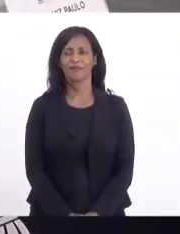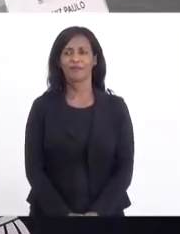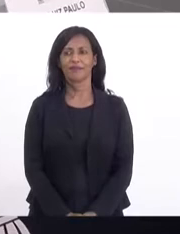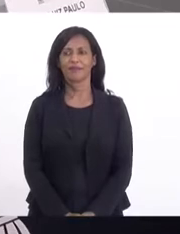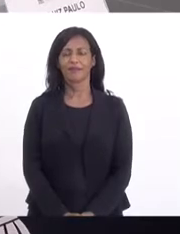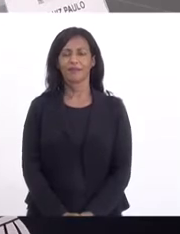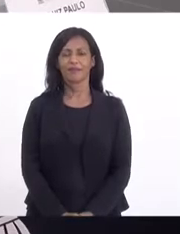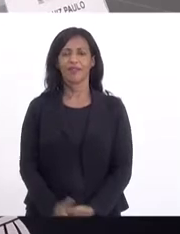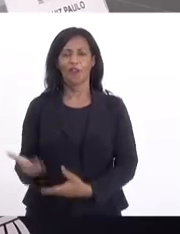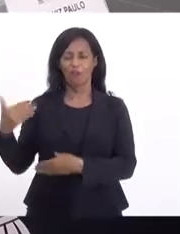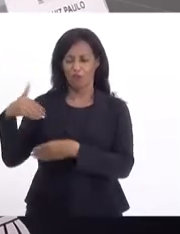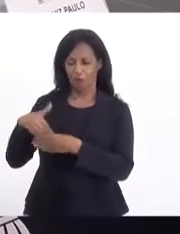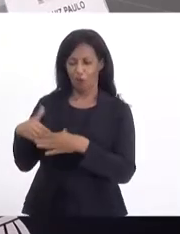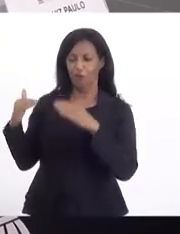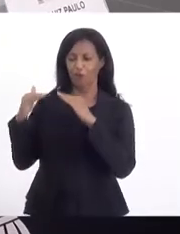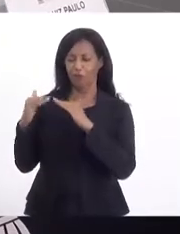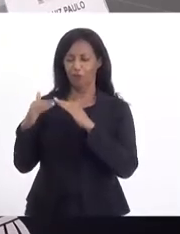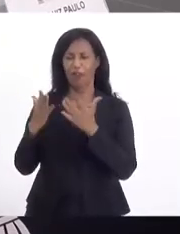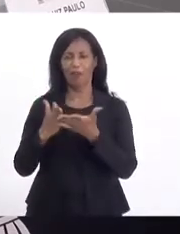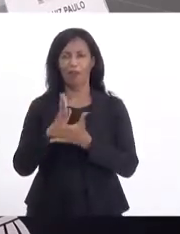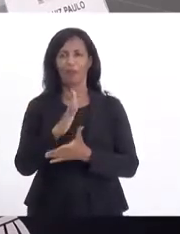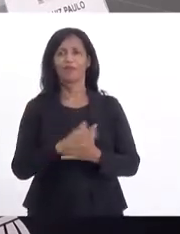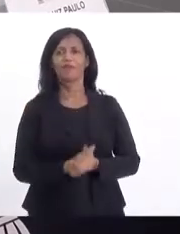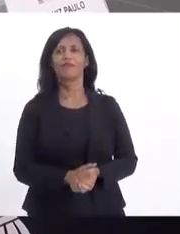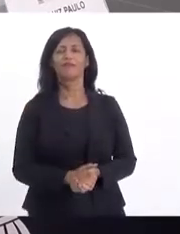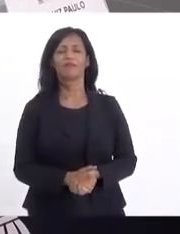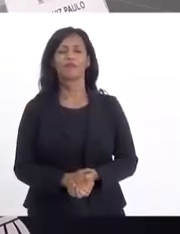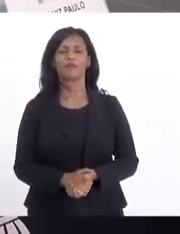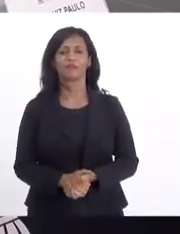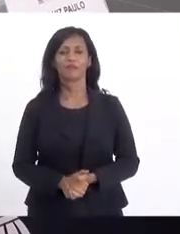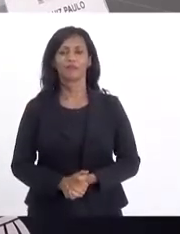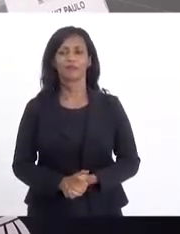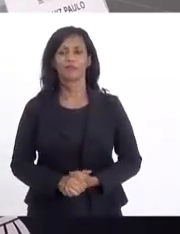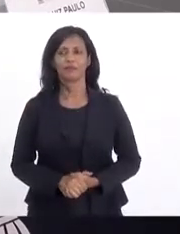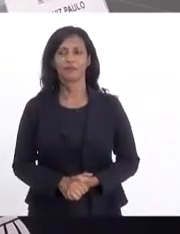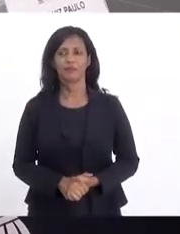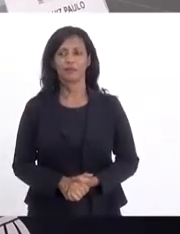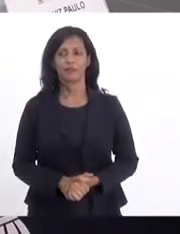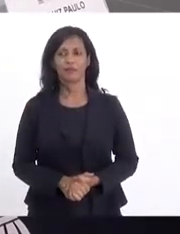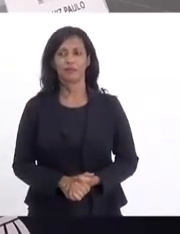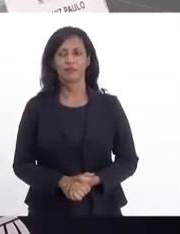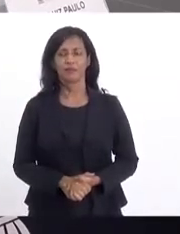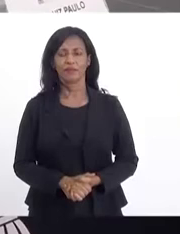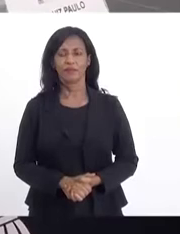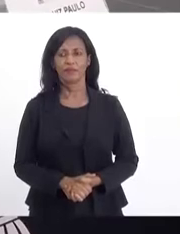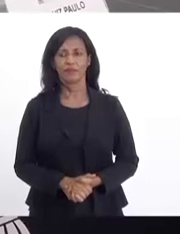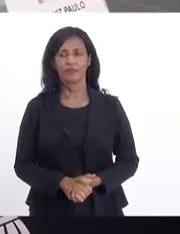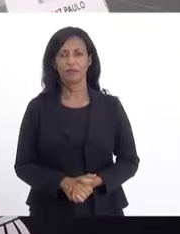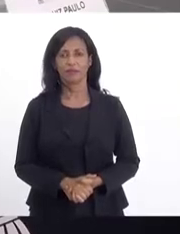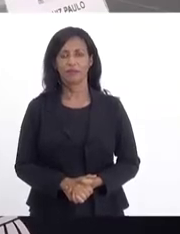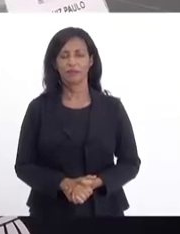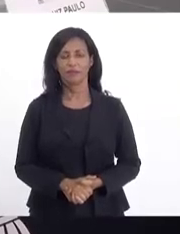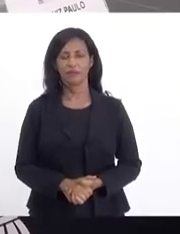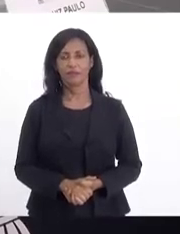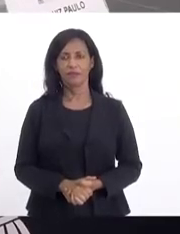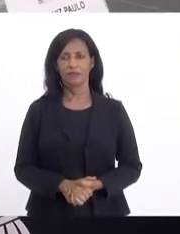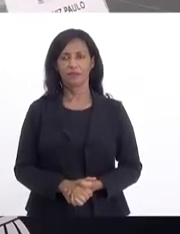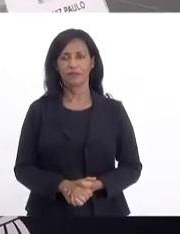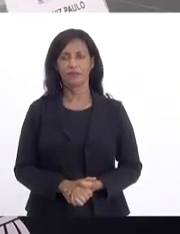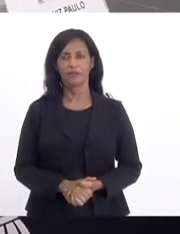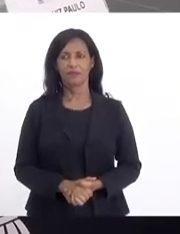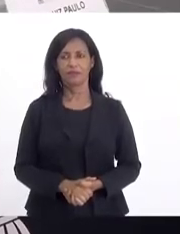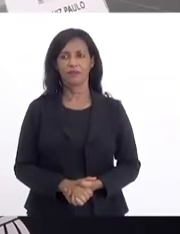voto favorável. Aprovado. Então, eu só queria, só um modus operandi, a gente vai